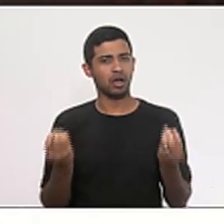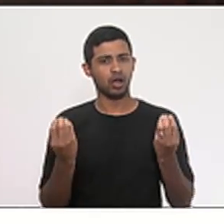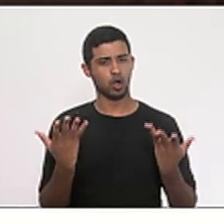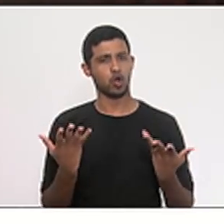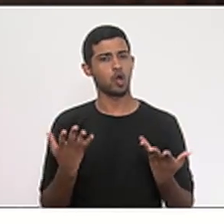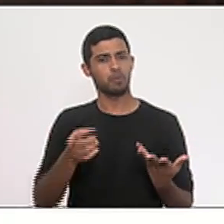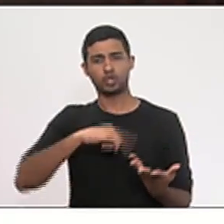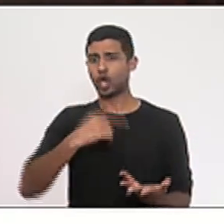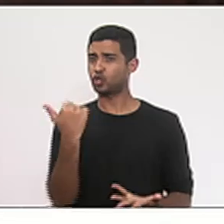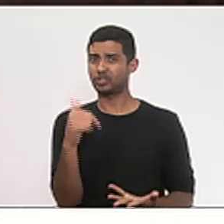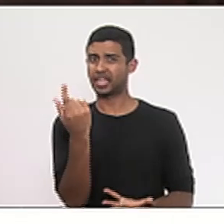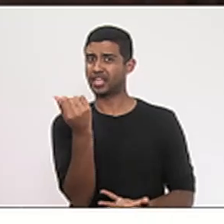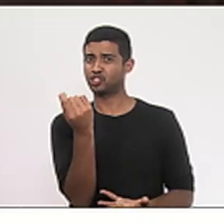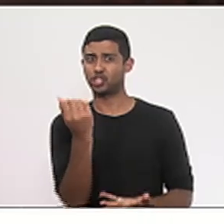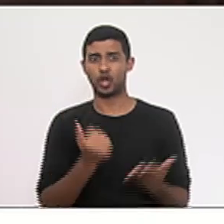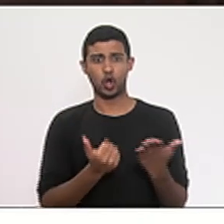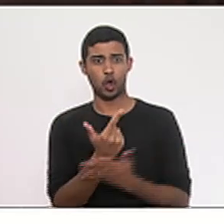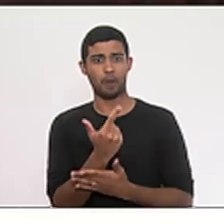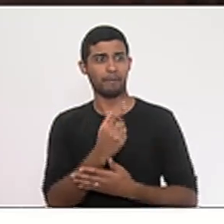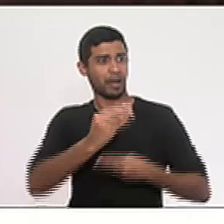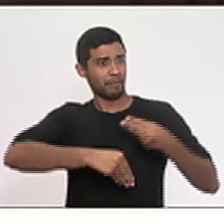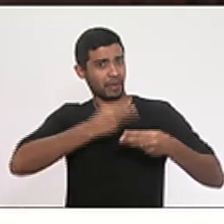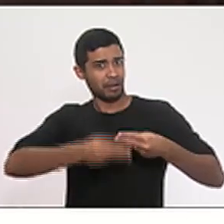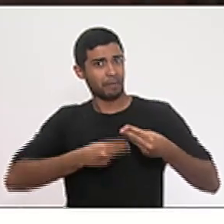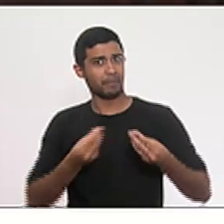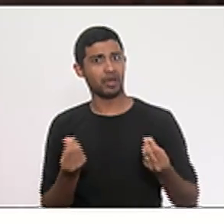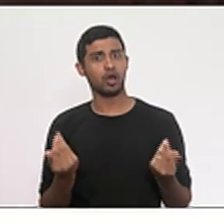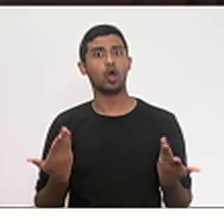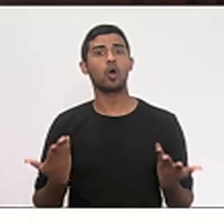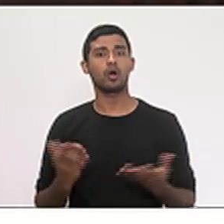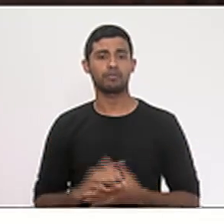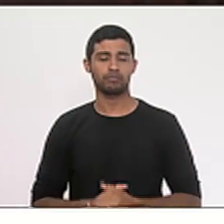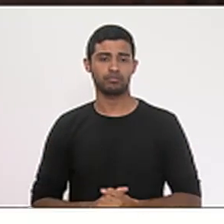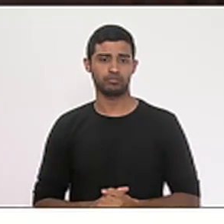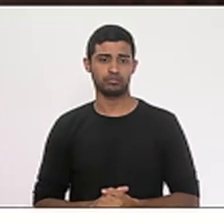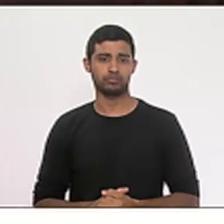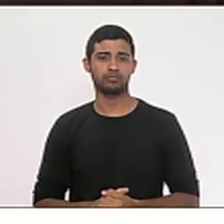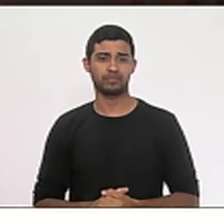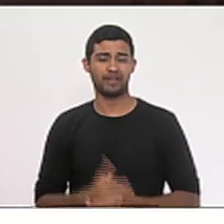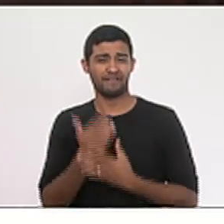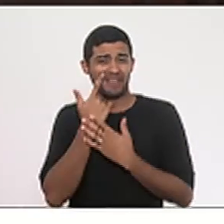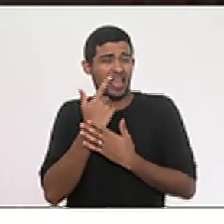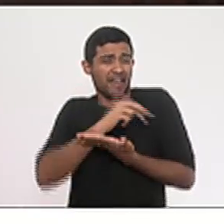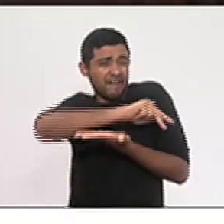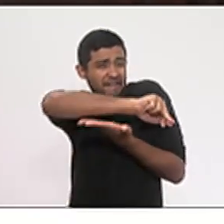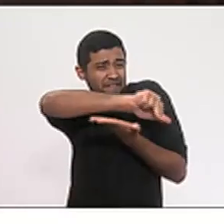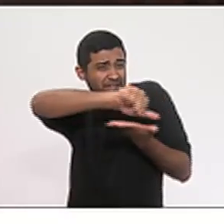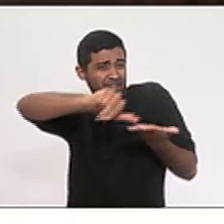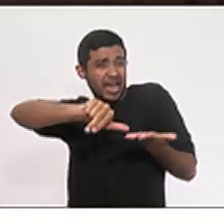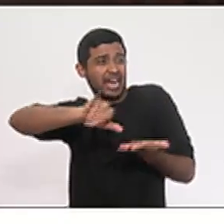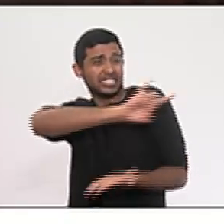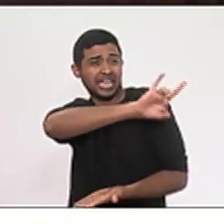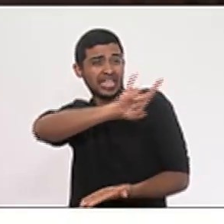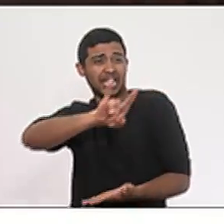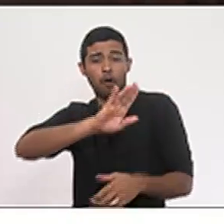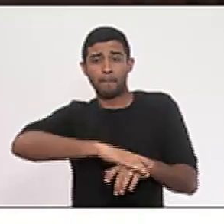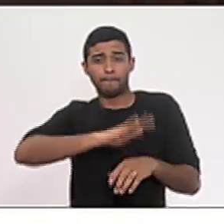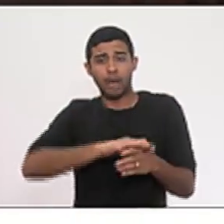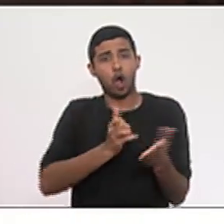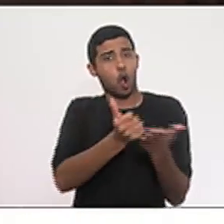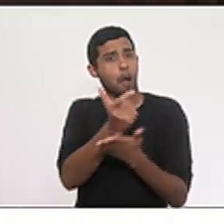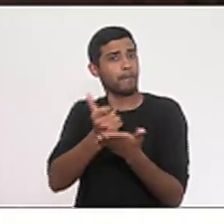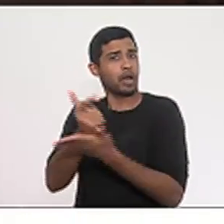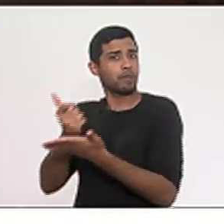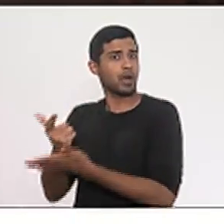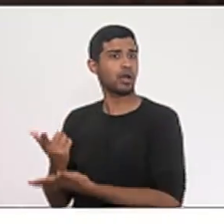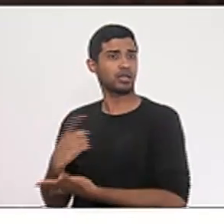nós não temos dinheiro para comprar papel higiênico nas bases, deputado. Muitas coisas estão sendo feitas às expensas dos trabalhadores, e tem